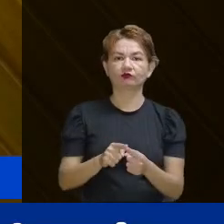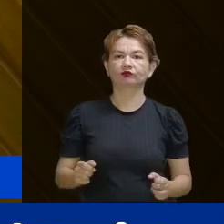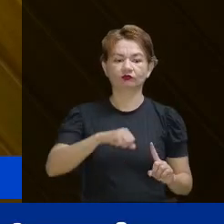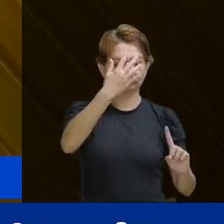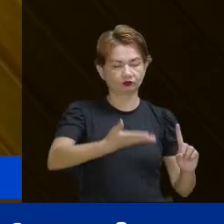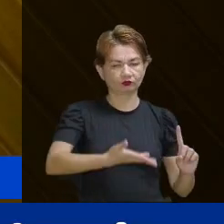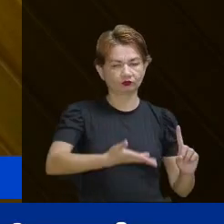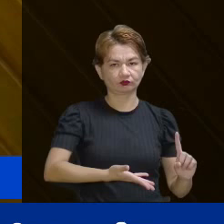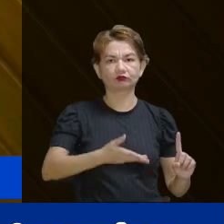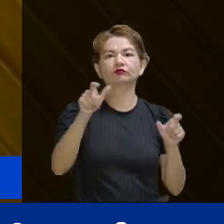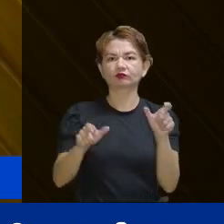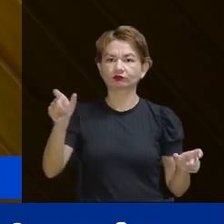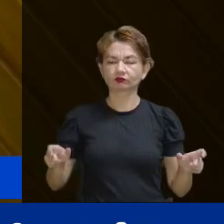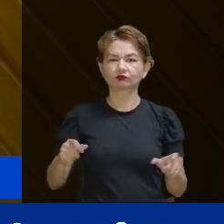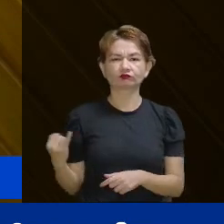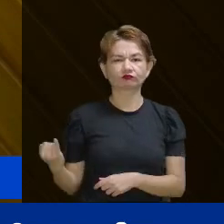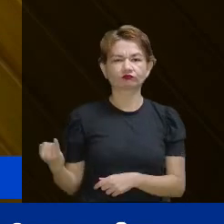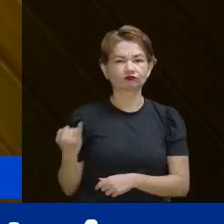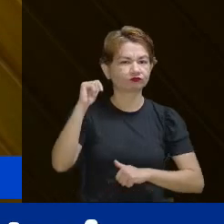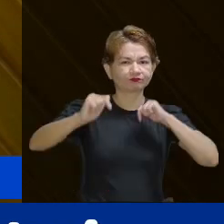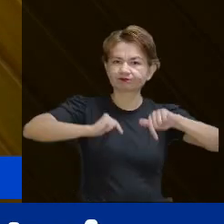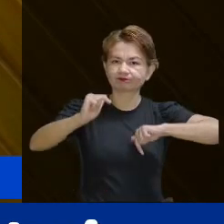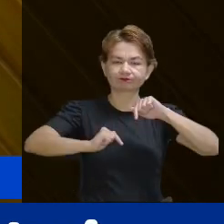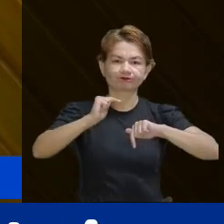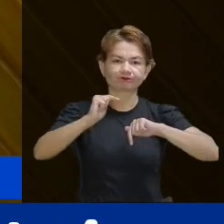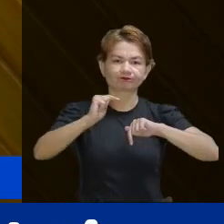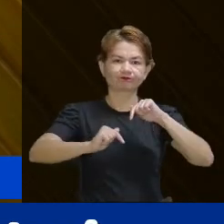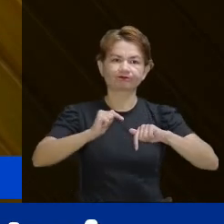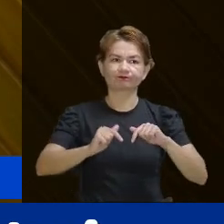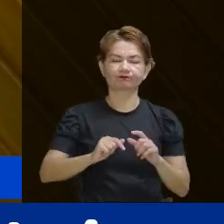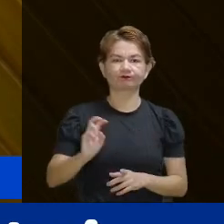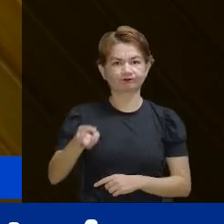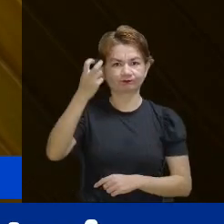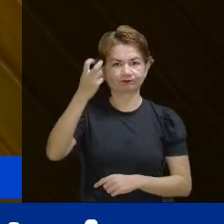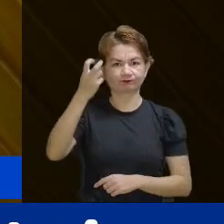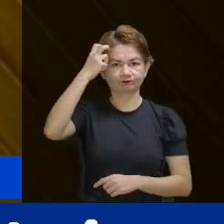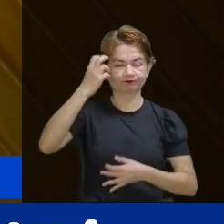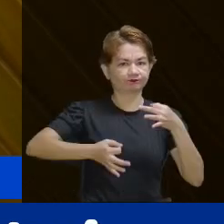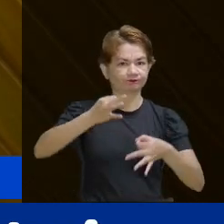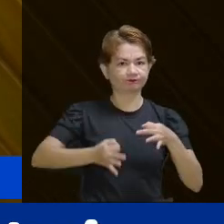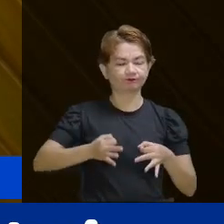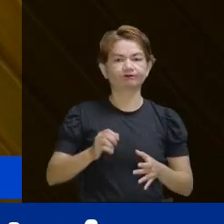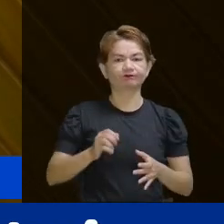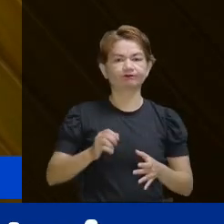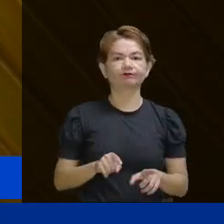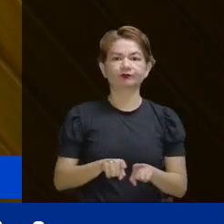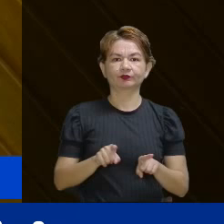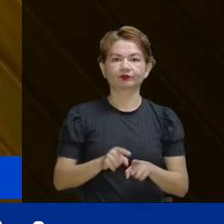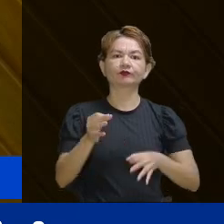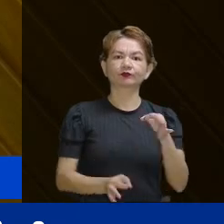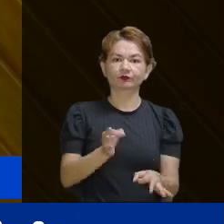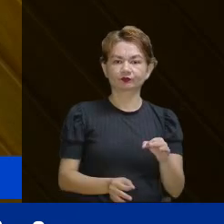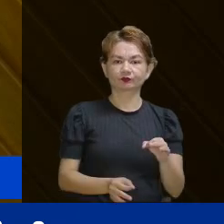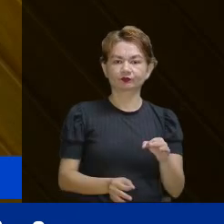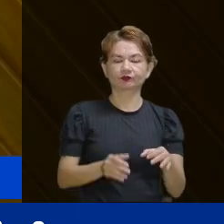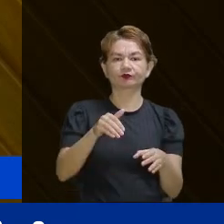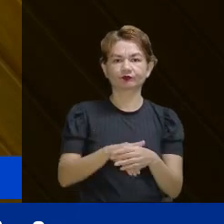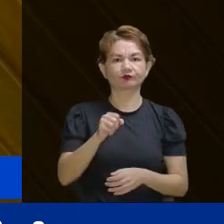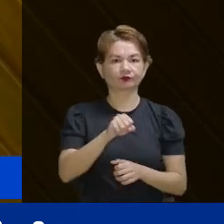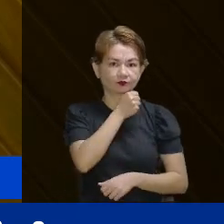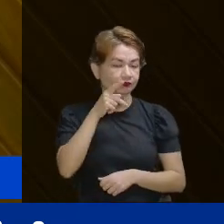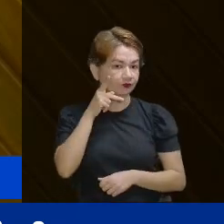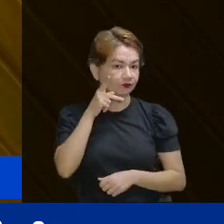por seus méritos e relevantes serviços prestados à cultura jurídica e à justiça eleitoral do Amapá, mereçam tal